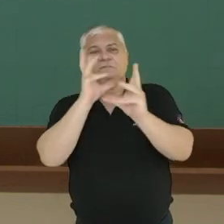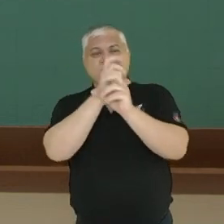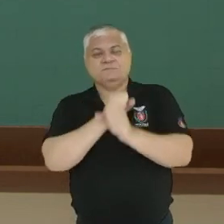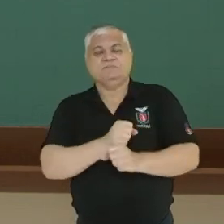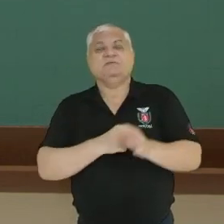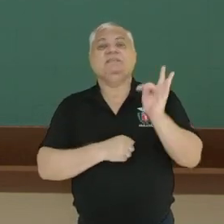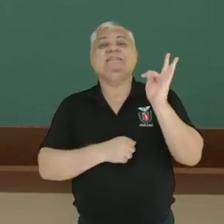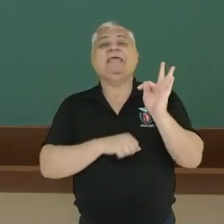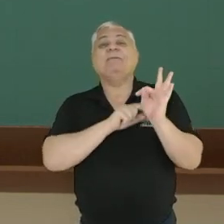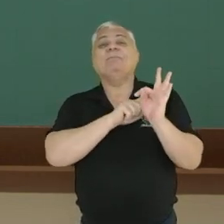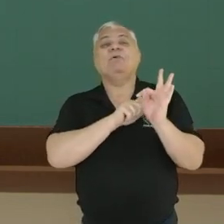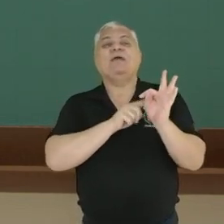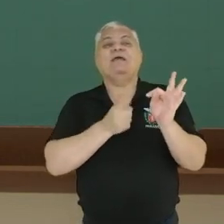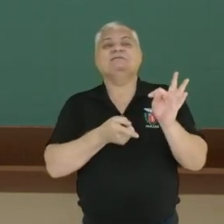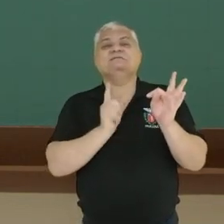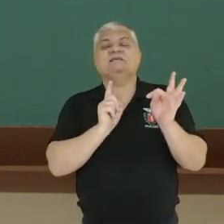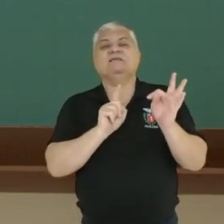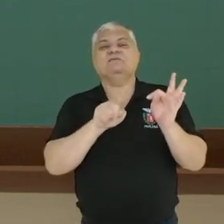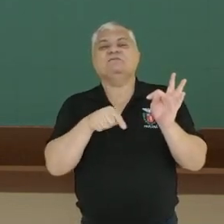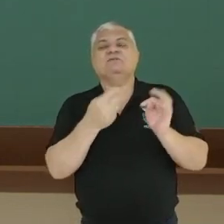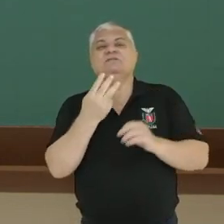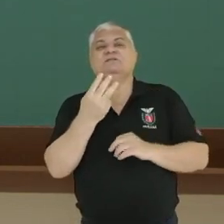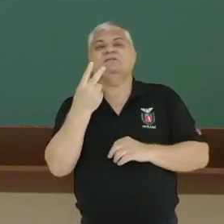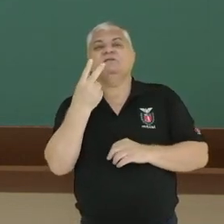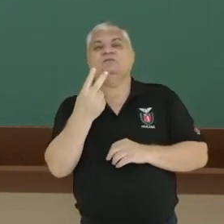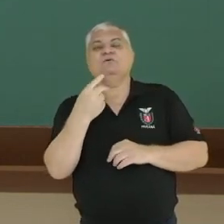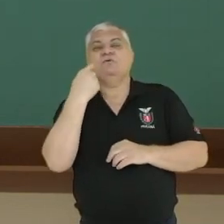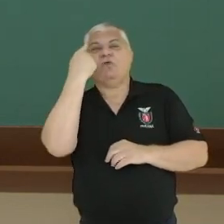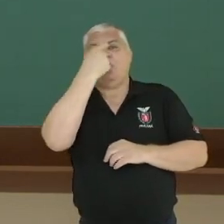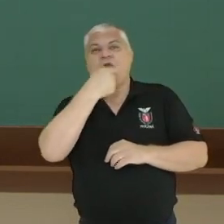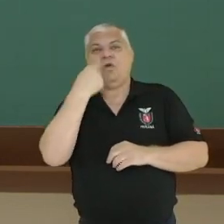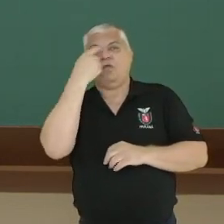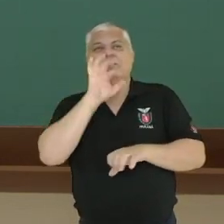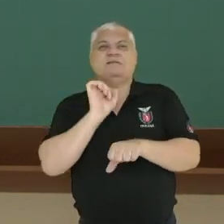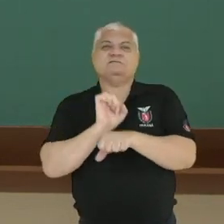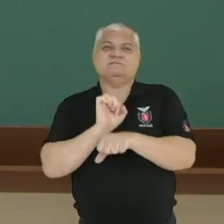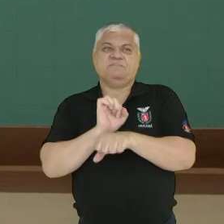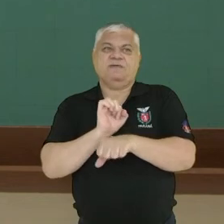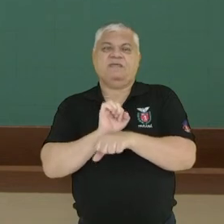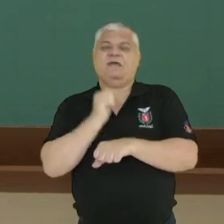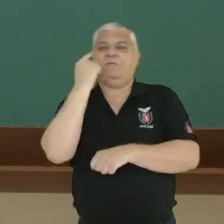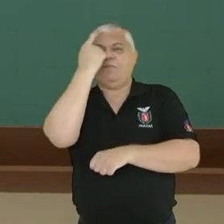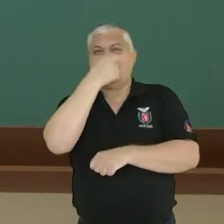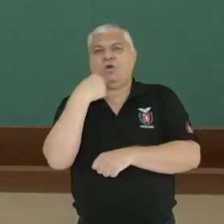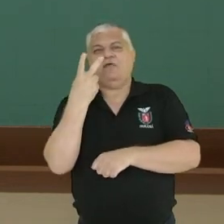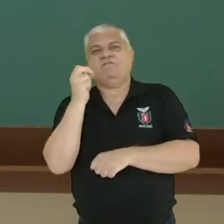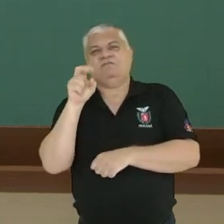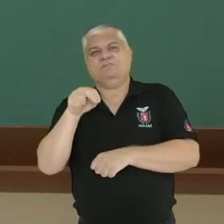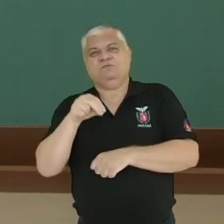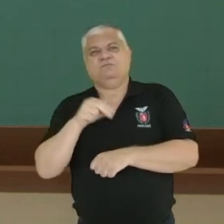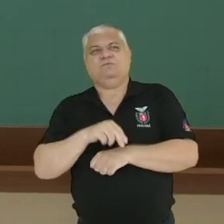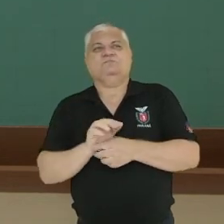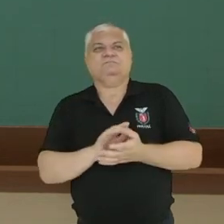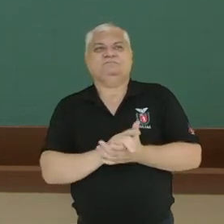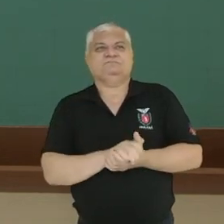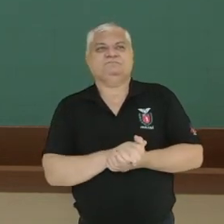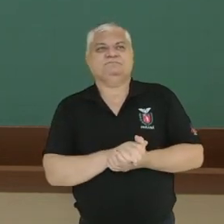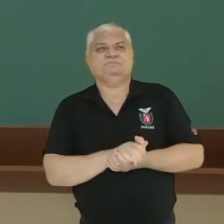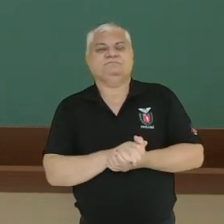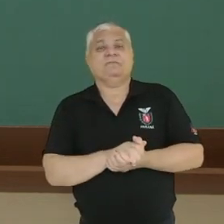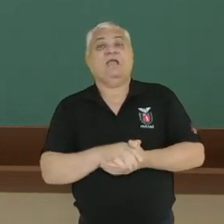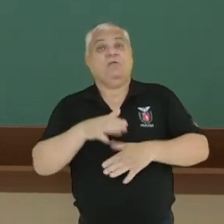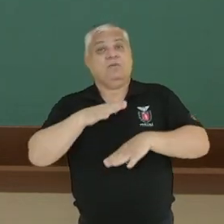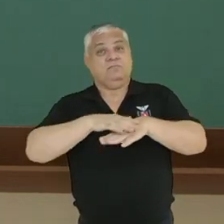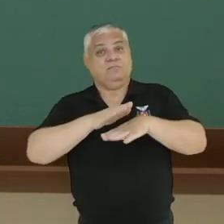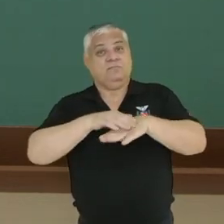e chegamos em 1,33 horas, ou seja, 1 hora e 20 minutos. Com